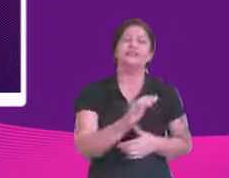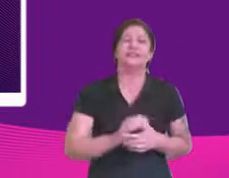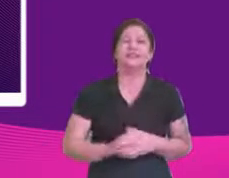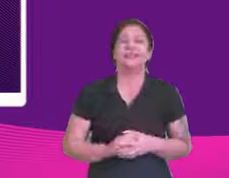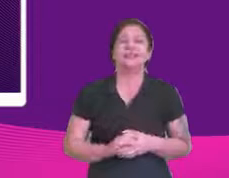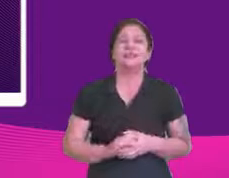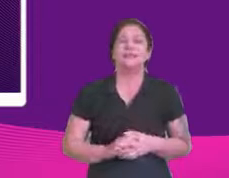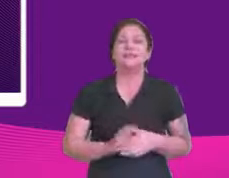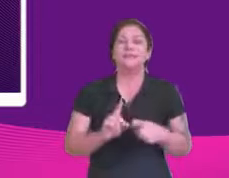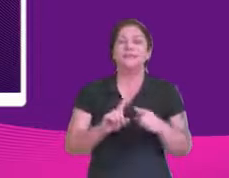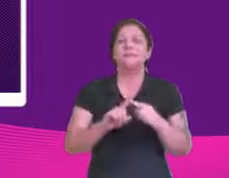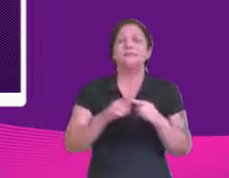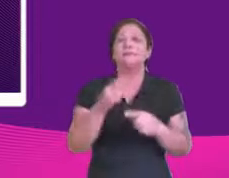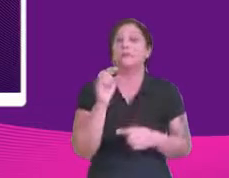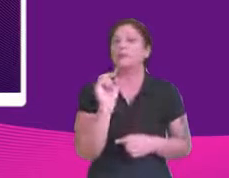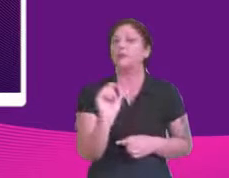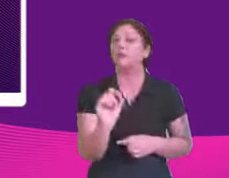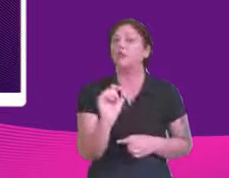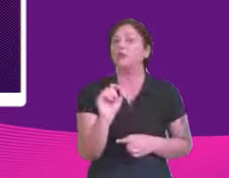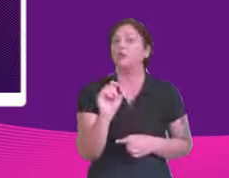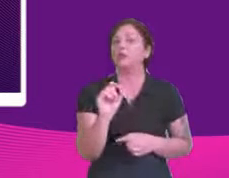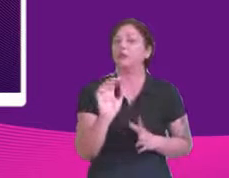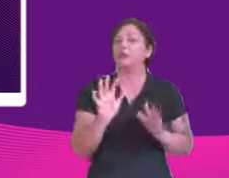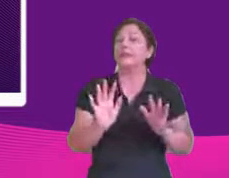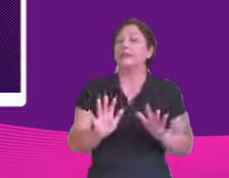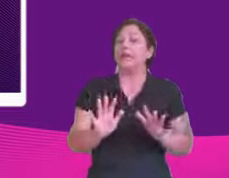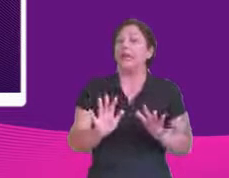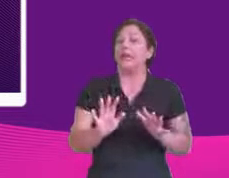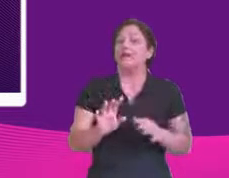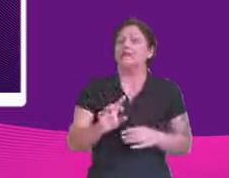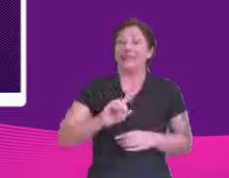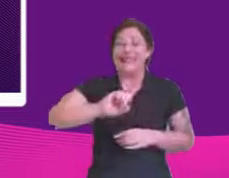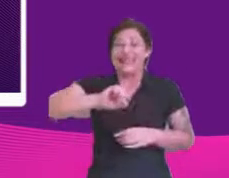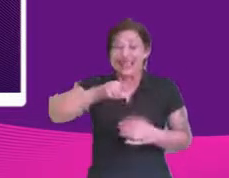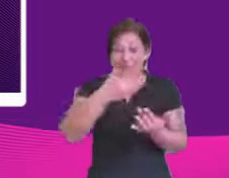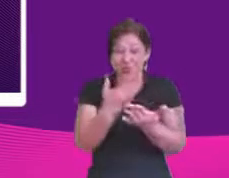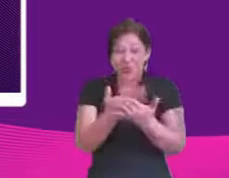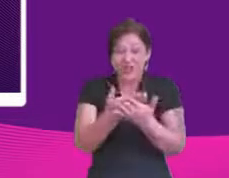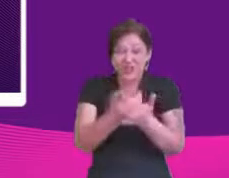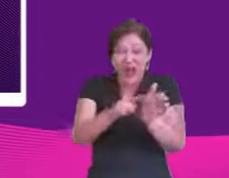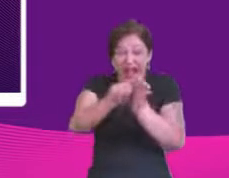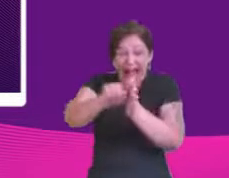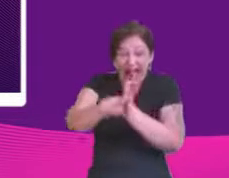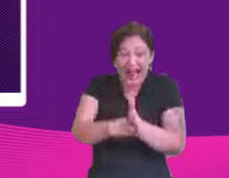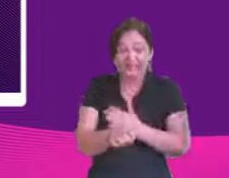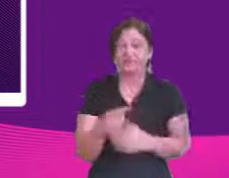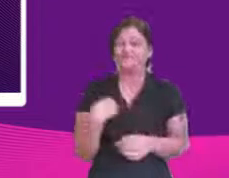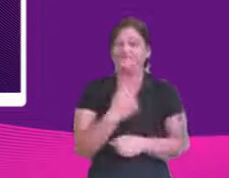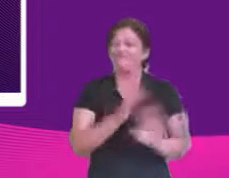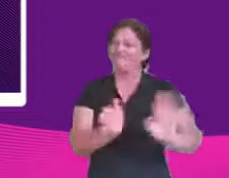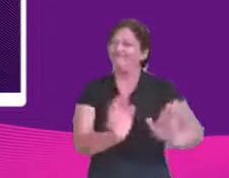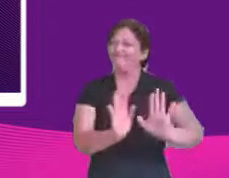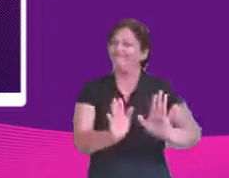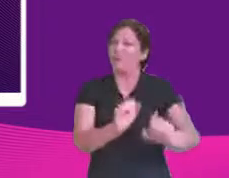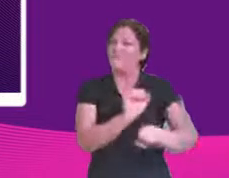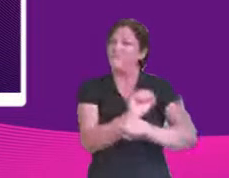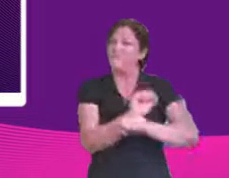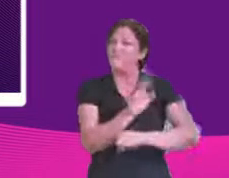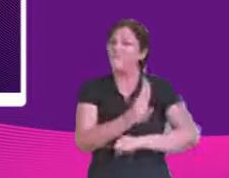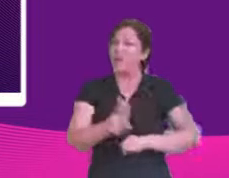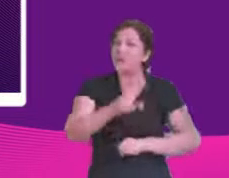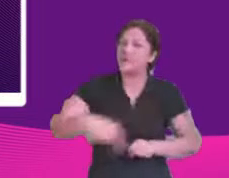oxaliplatina como uma segunda opção. Tá? E a questão bidirecional é que acredita-se, né, que o